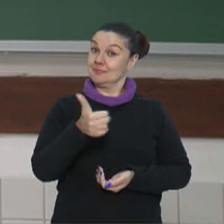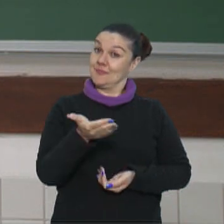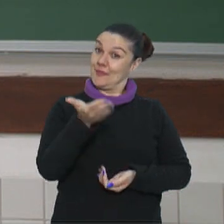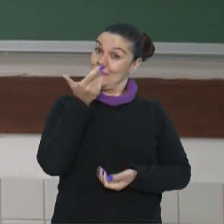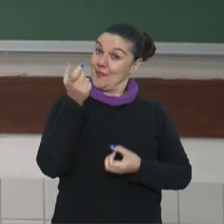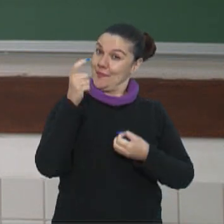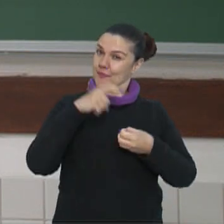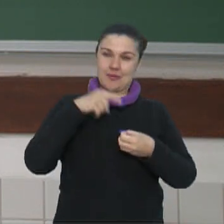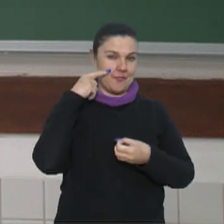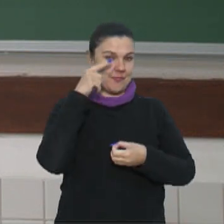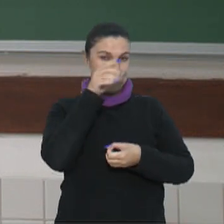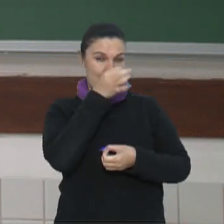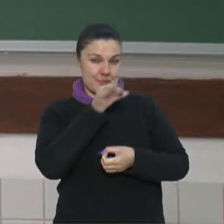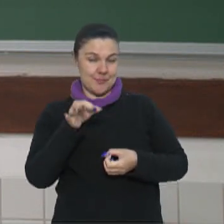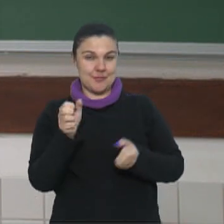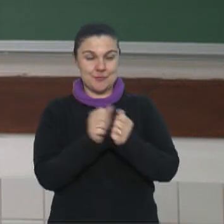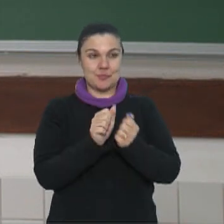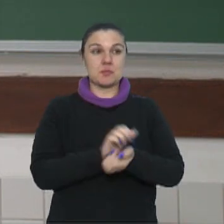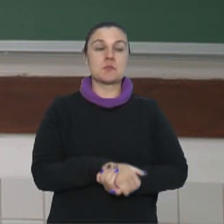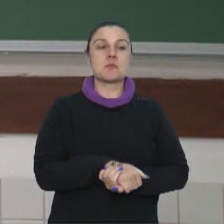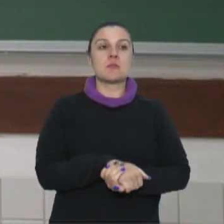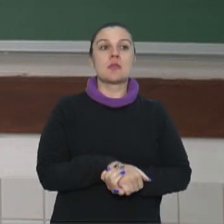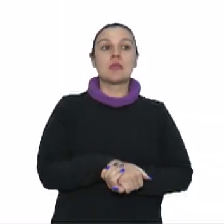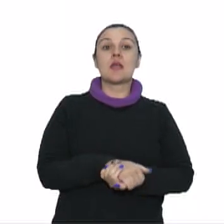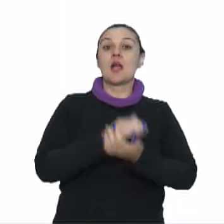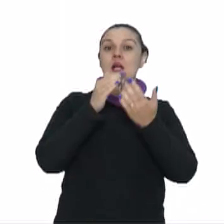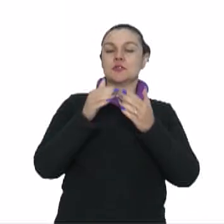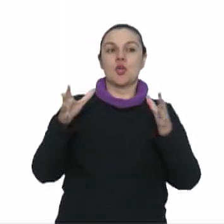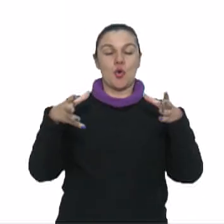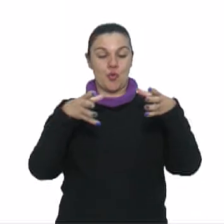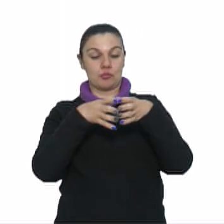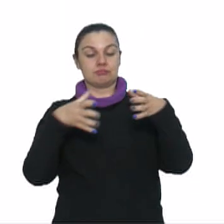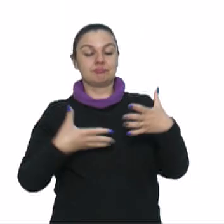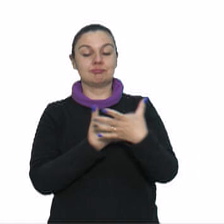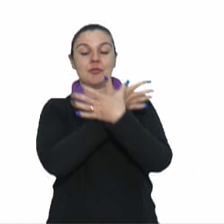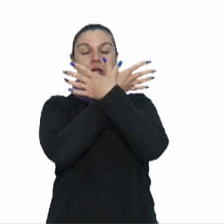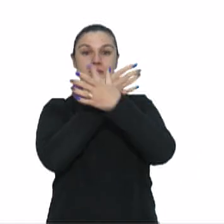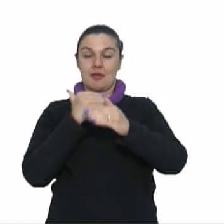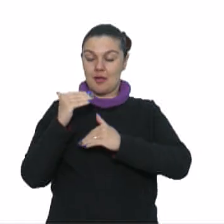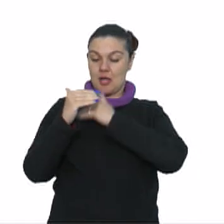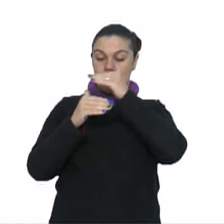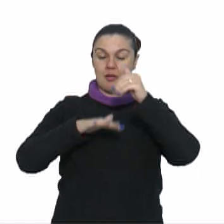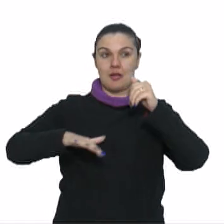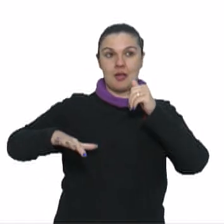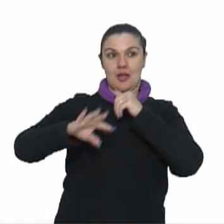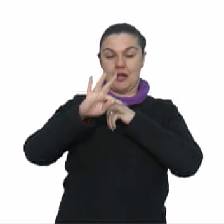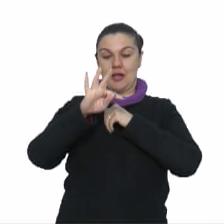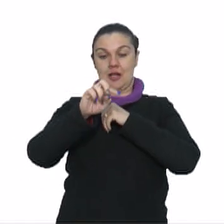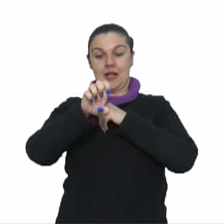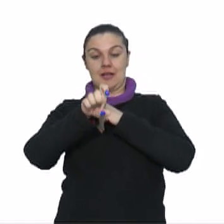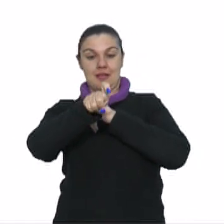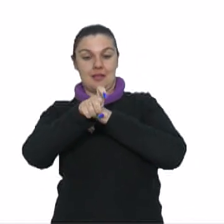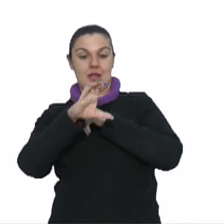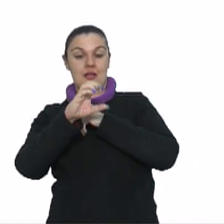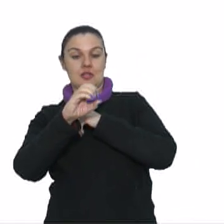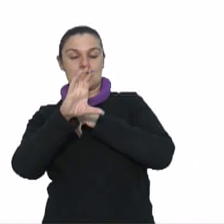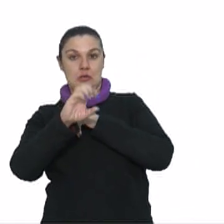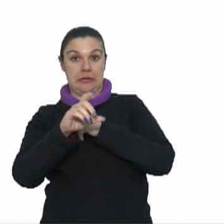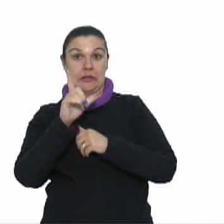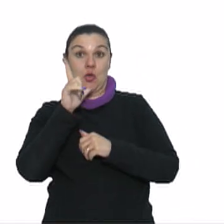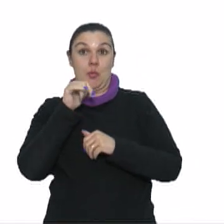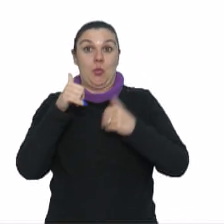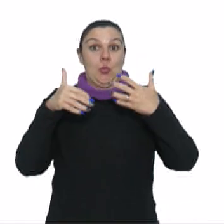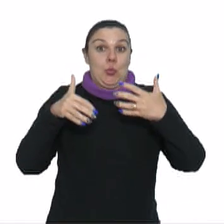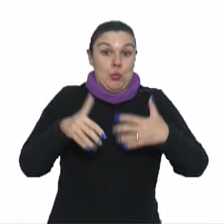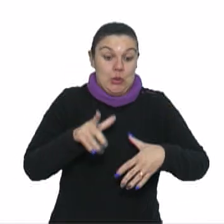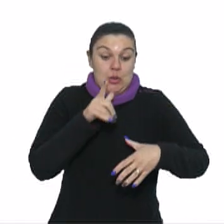Voltei. Vamos corrigir juntos? Os aztecas se desenvolveram nas proximidades do lago Texcoco, uma região úmida, bota úmida